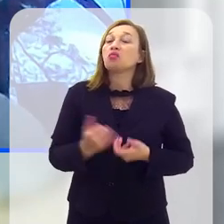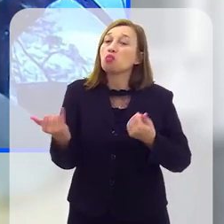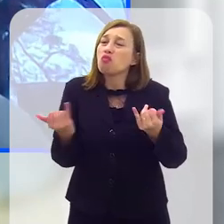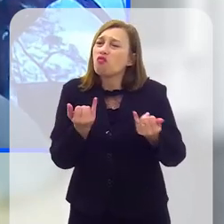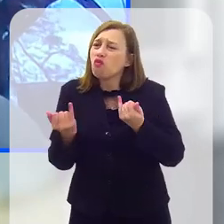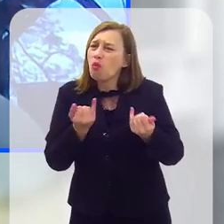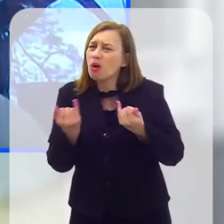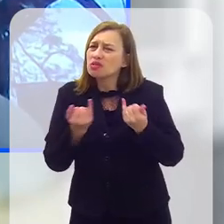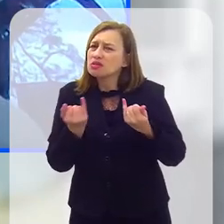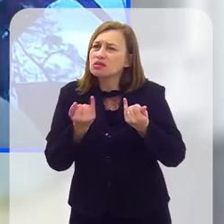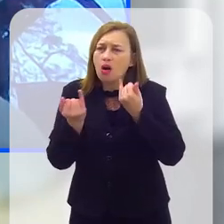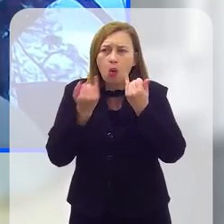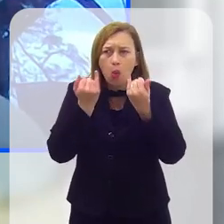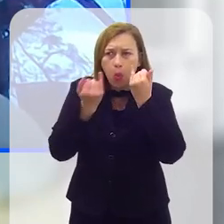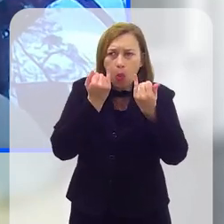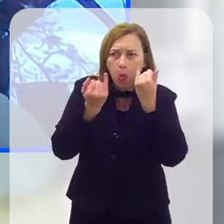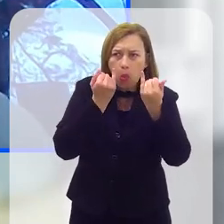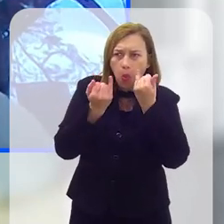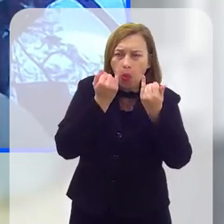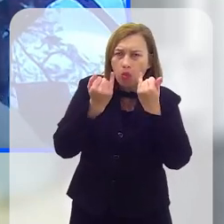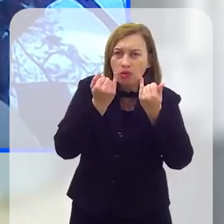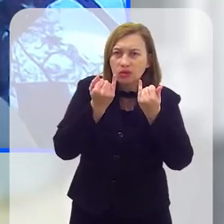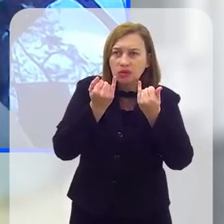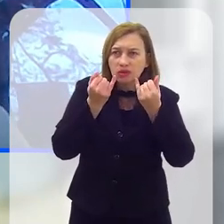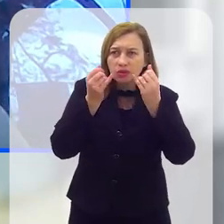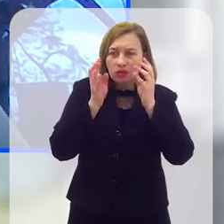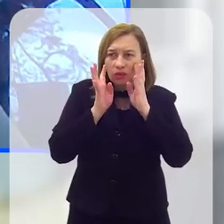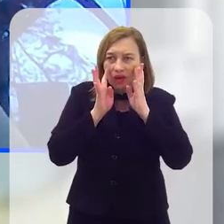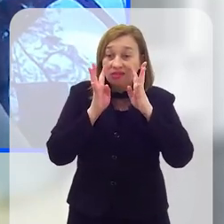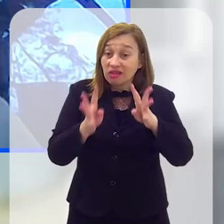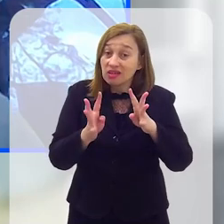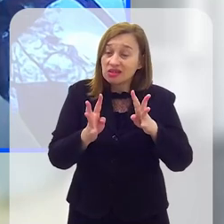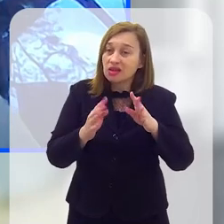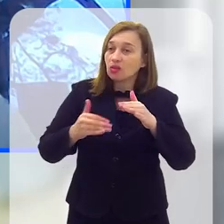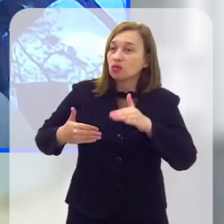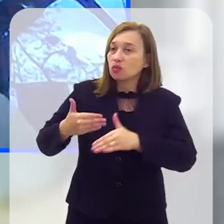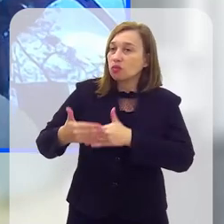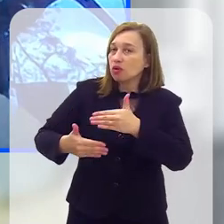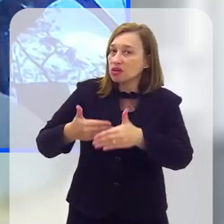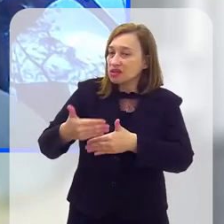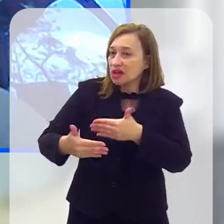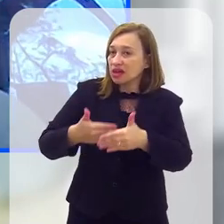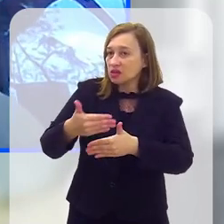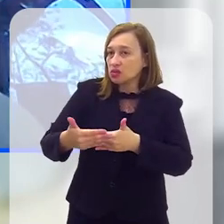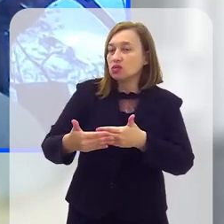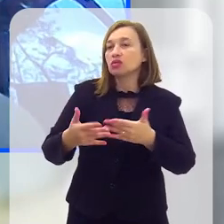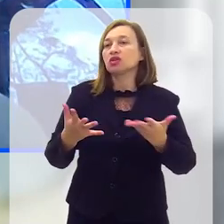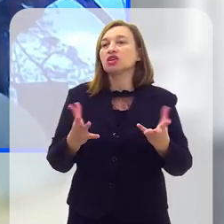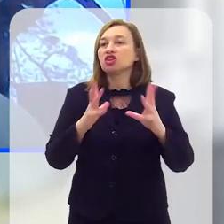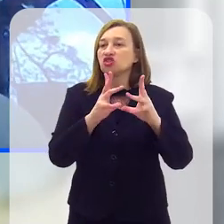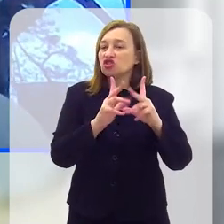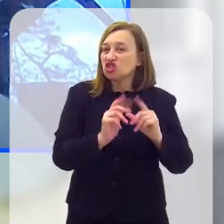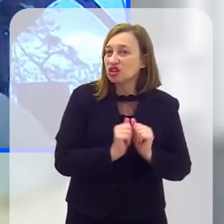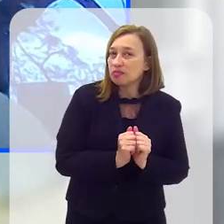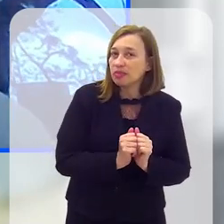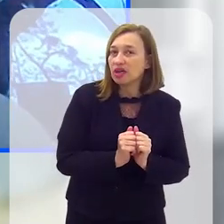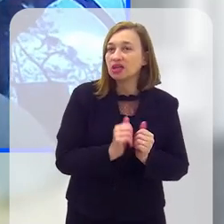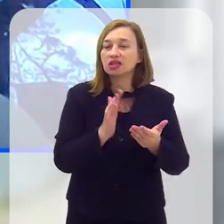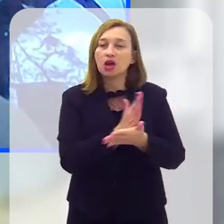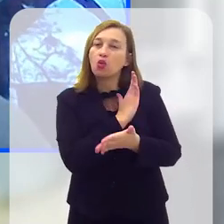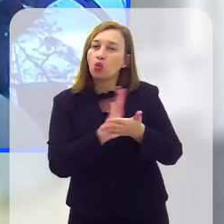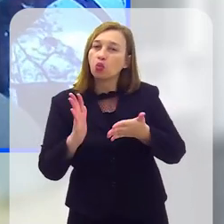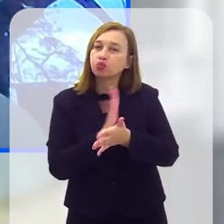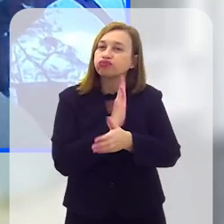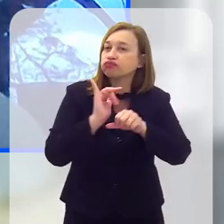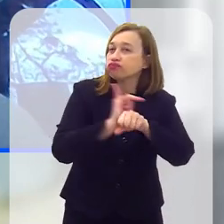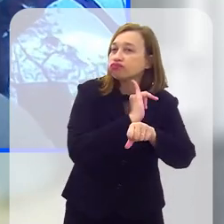Esse é um dado que vem sendo a primeira grande chamariz após o processo de concessão, aonde você está tendo